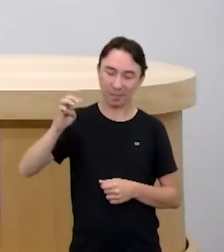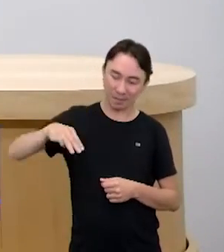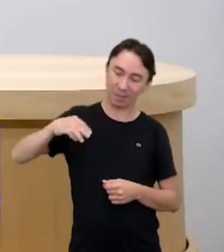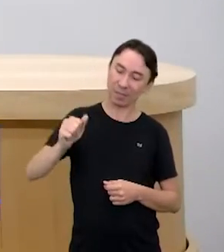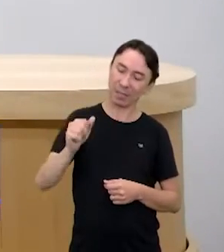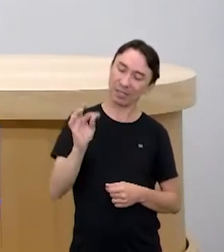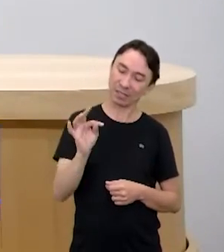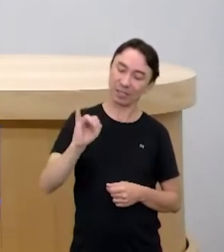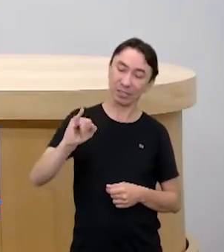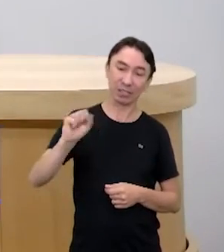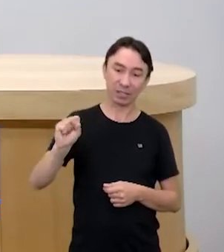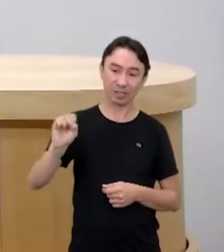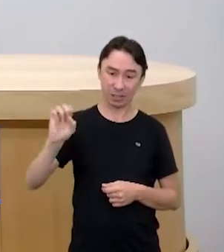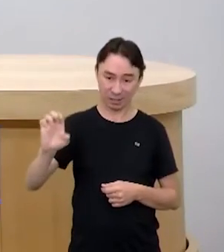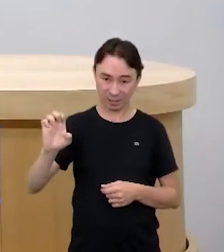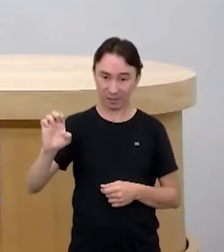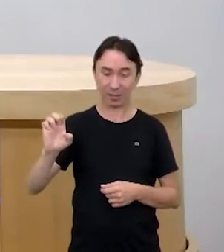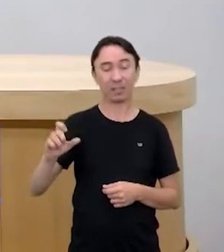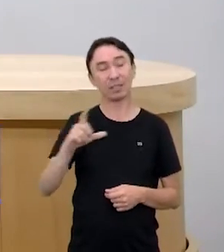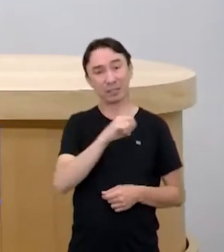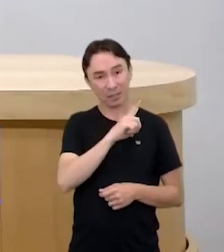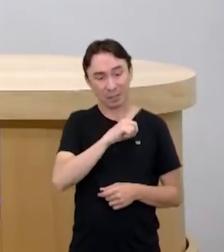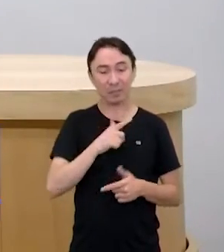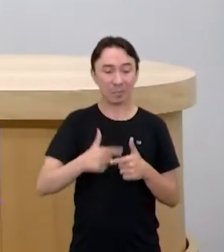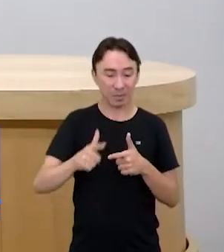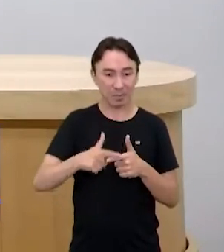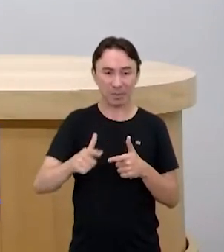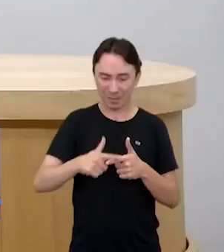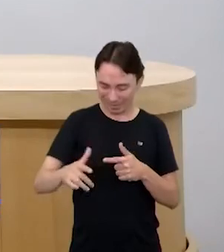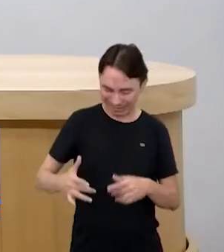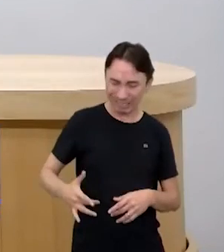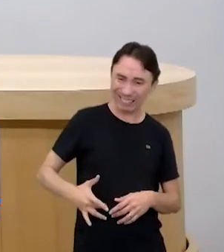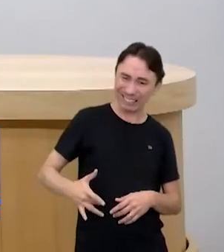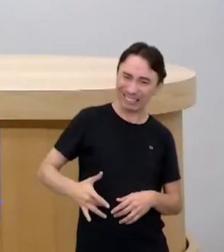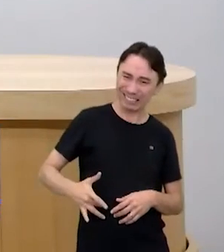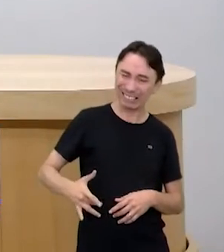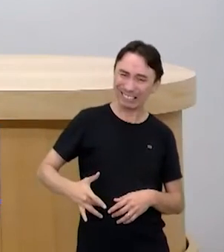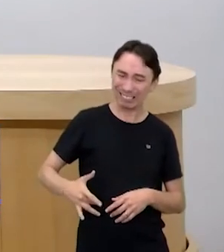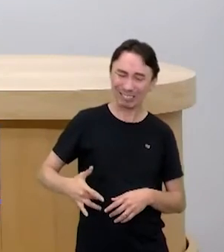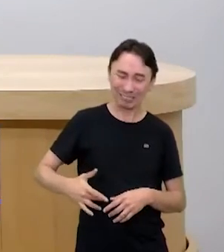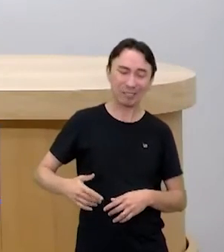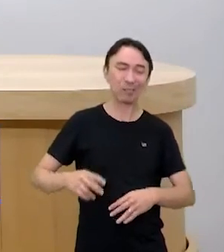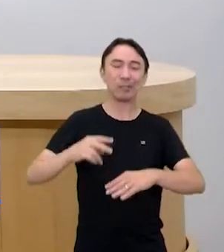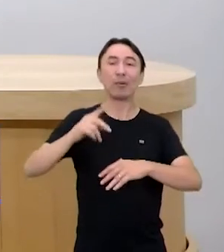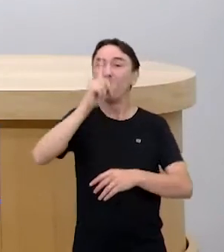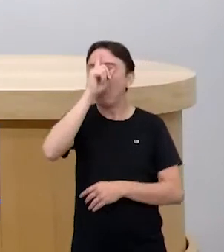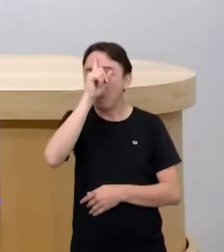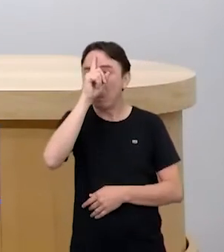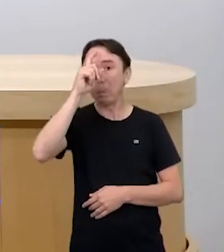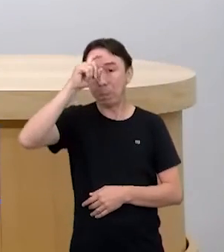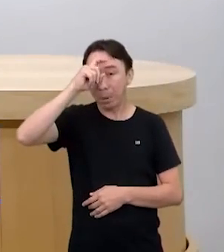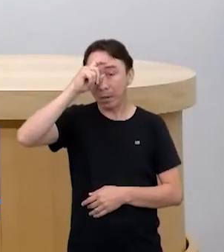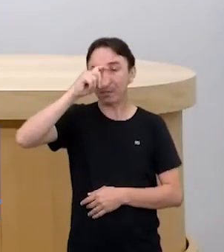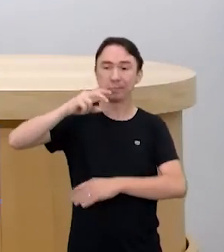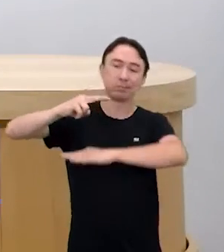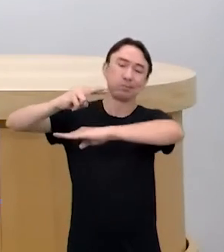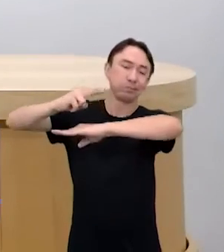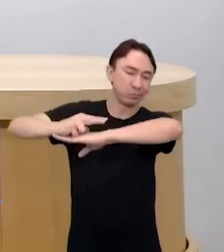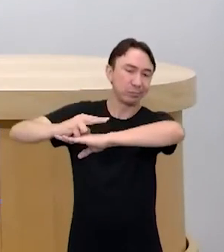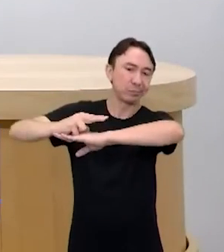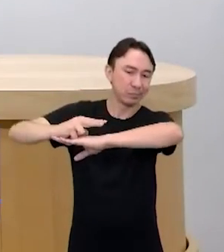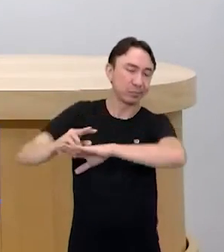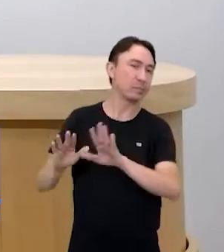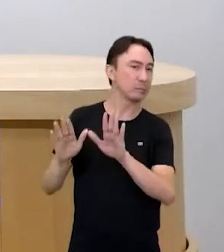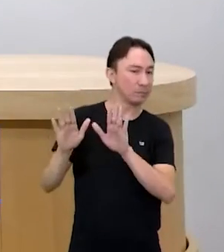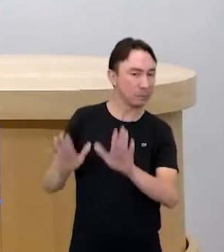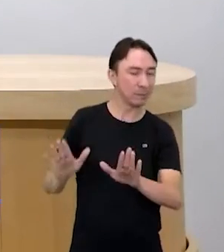internado no hospital. A mãe dele, vendo o filho naquela condição de que eu não sei se você já teve que fazer algum tipo de cirurgia,